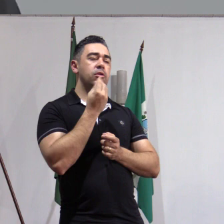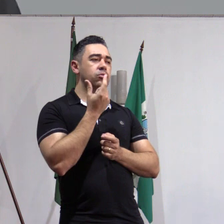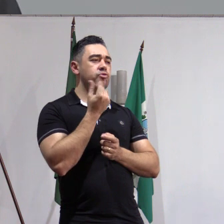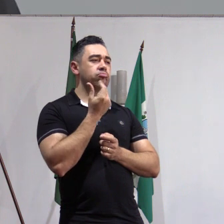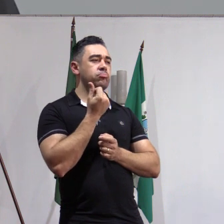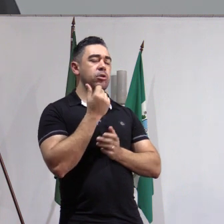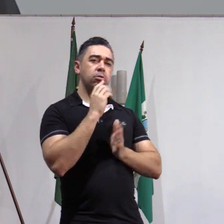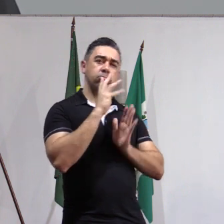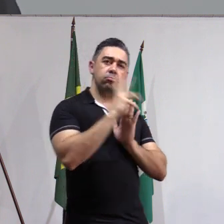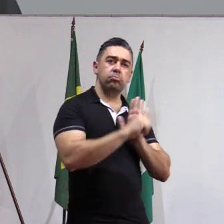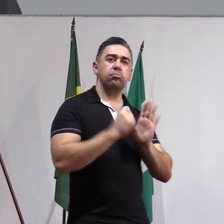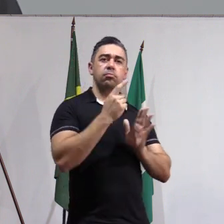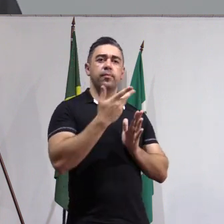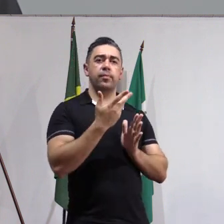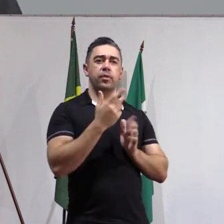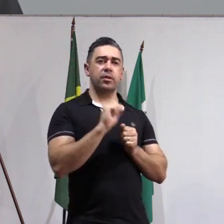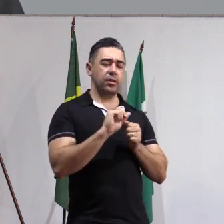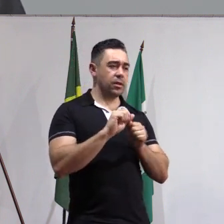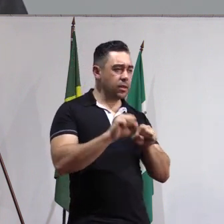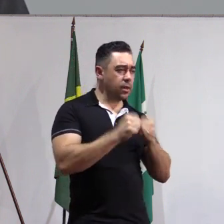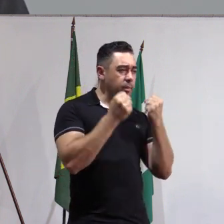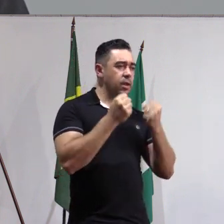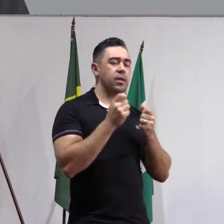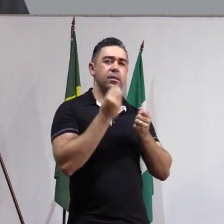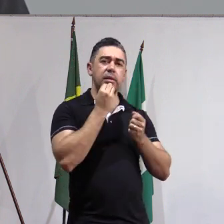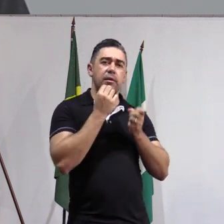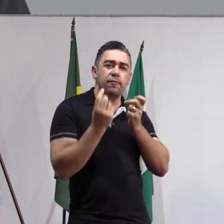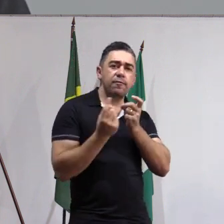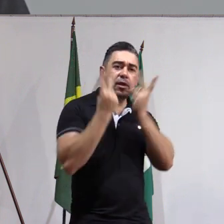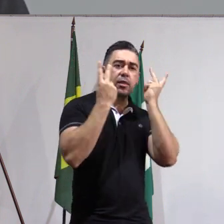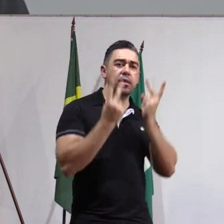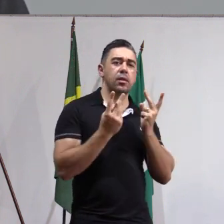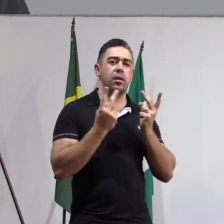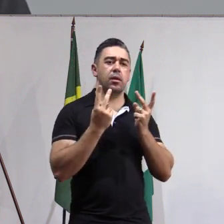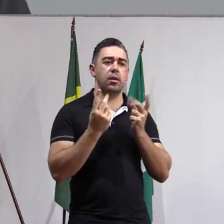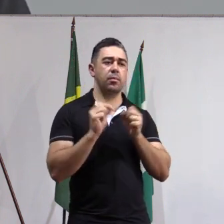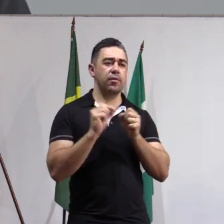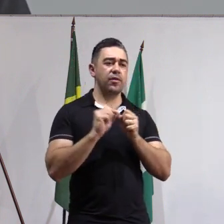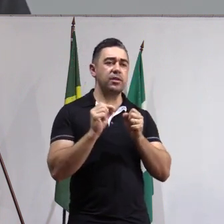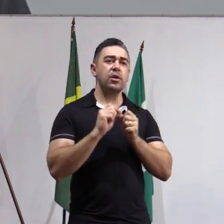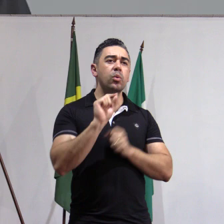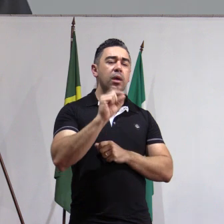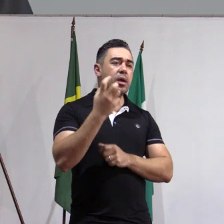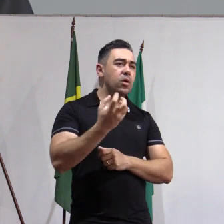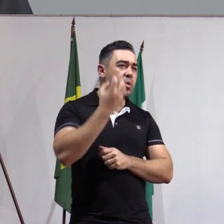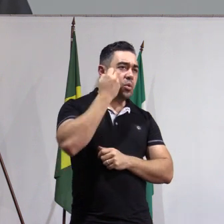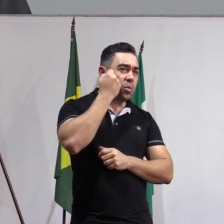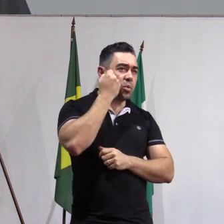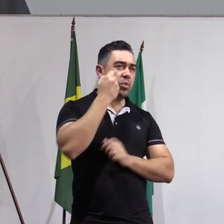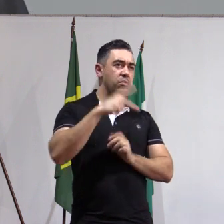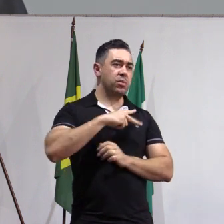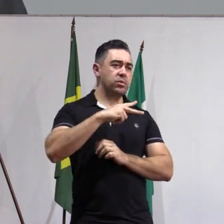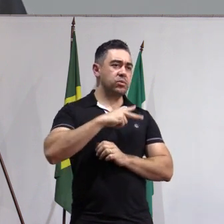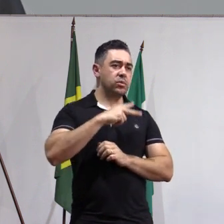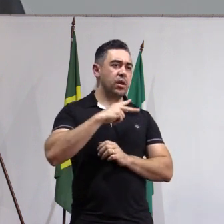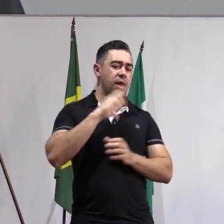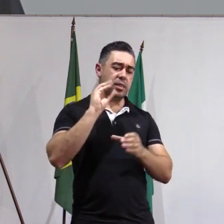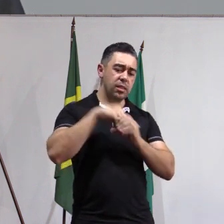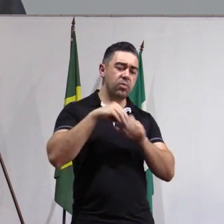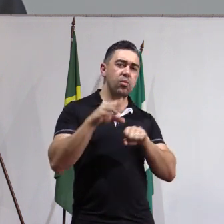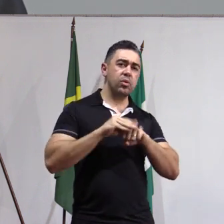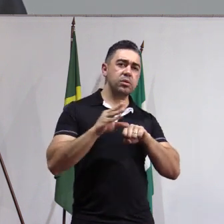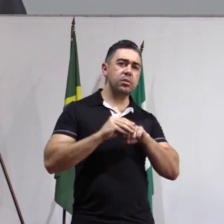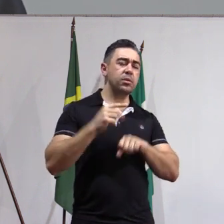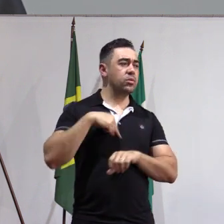processo de precarização, de um processo de privatização para criar lucros privados em cima do conhecimento que